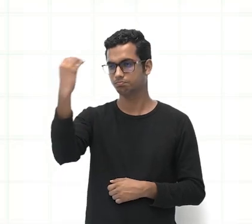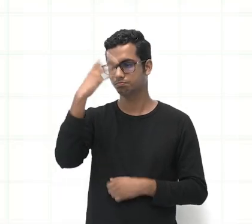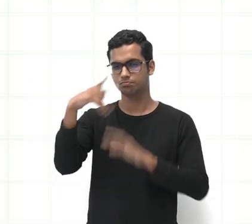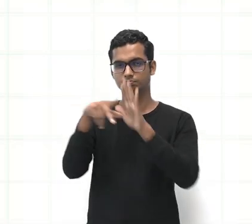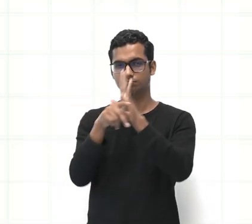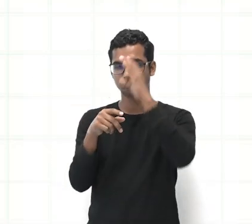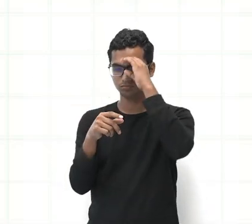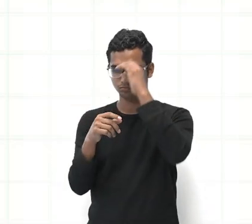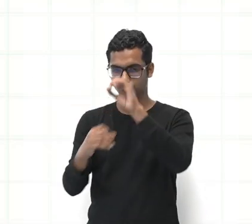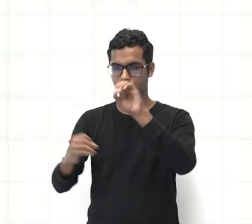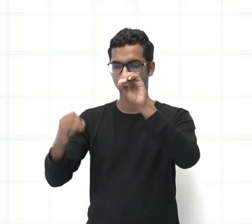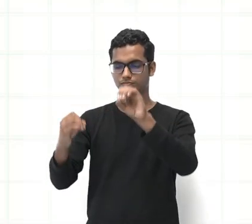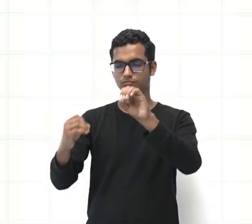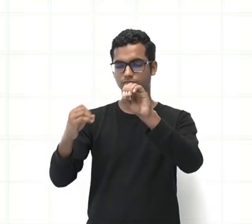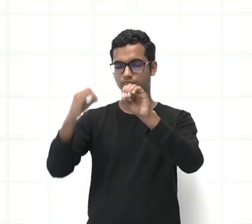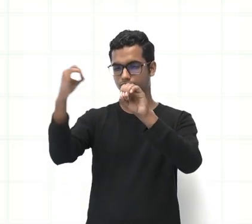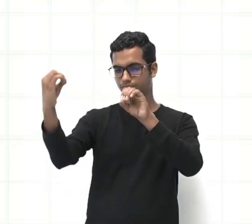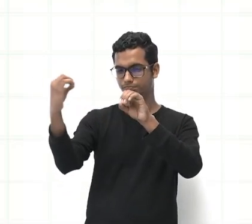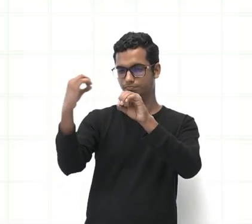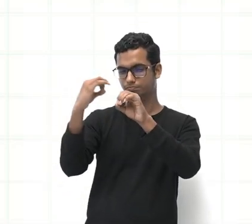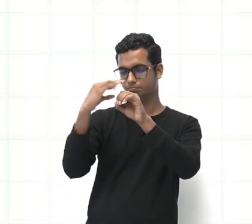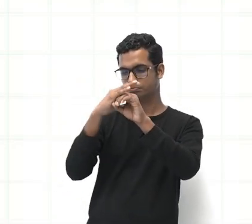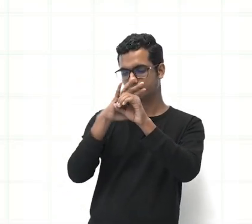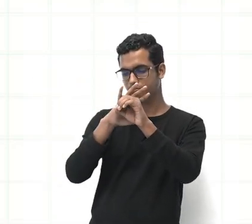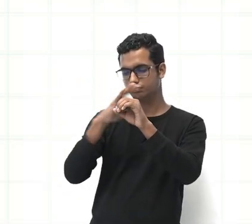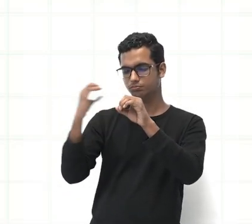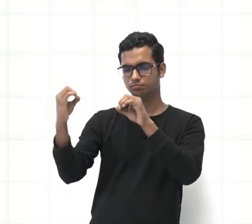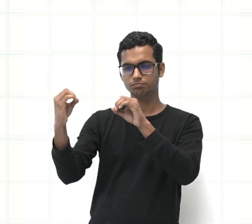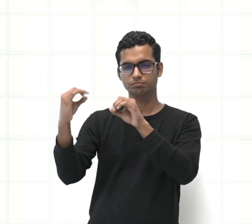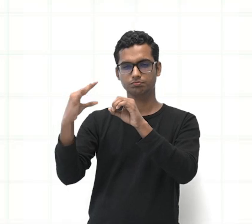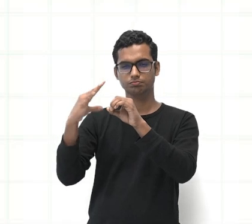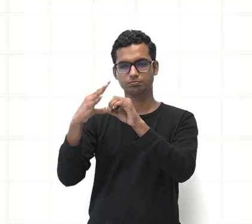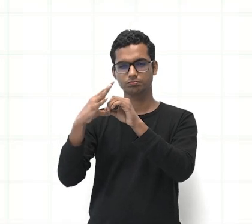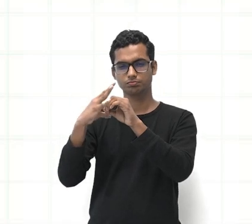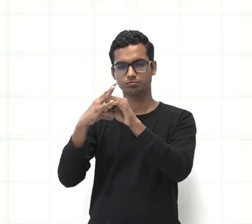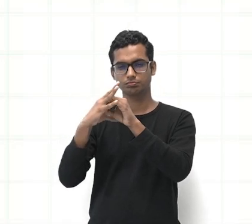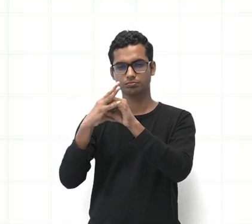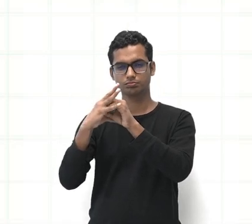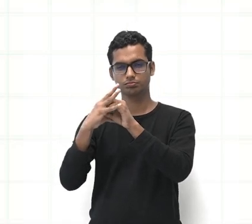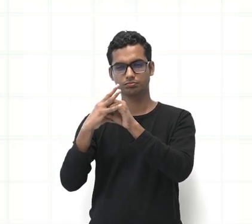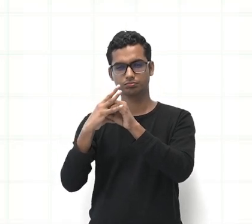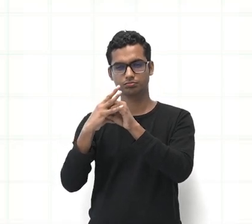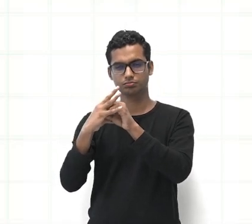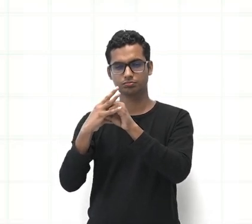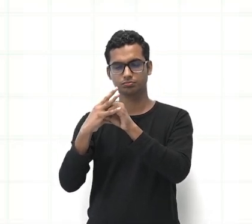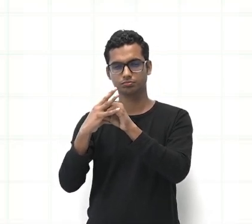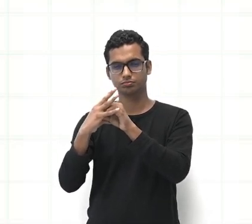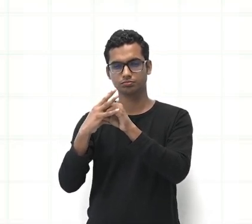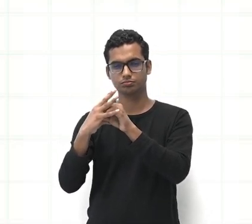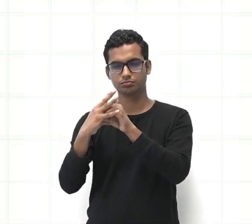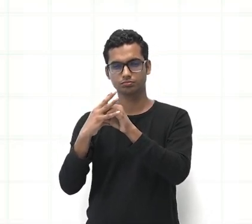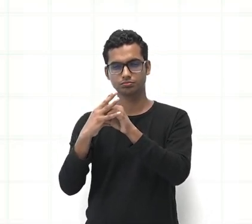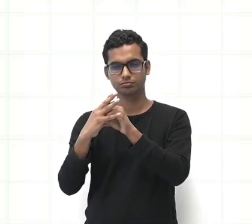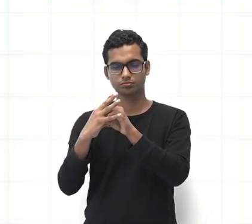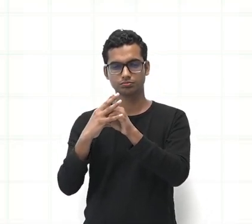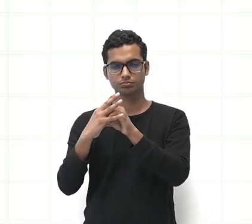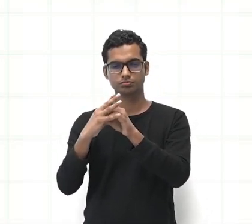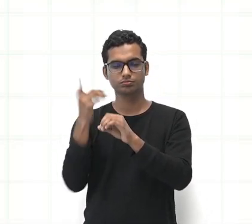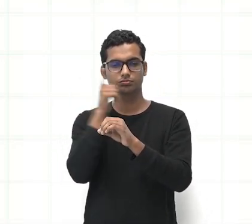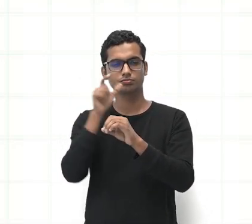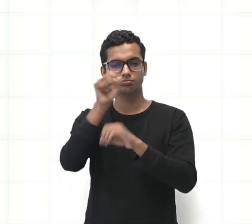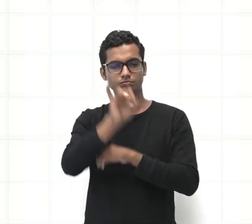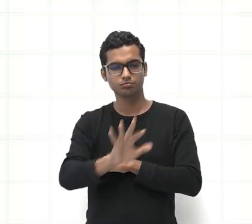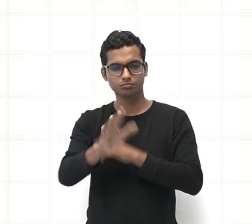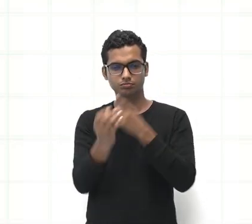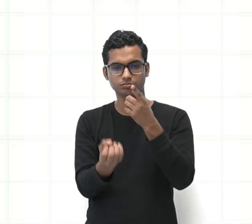e vai desviar a luz, né, o espectro de luz, e ele vai se formar antes da retina,